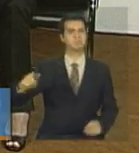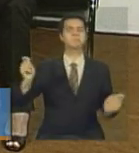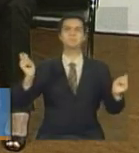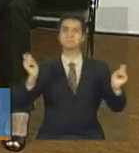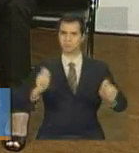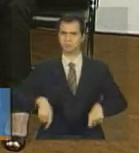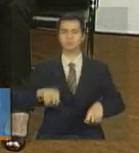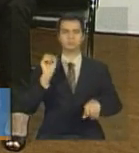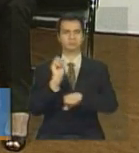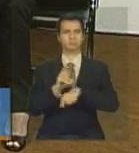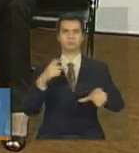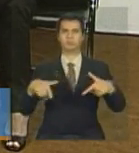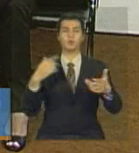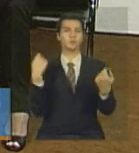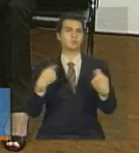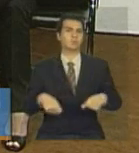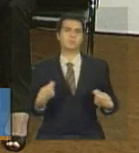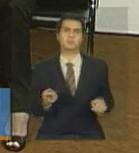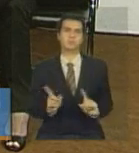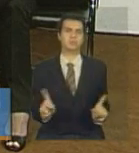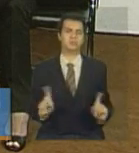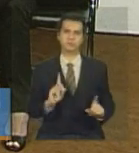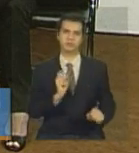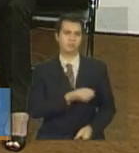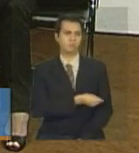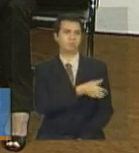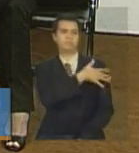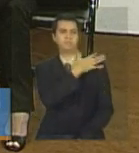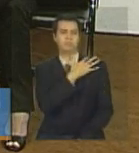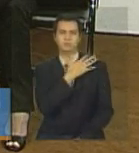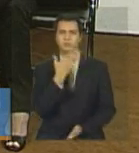exigem qualificação profissional,